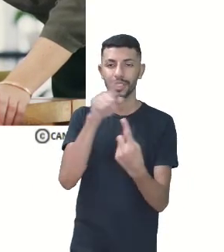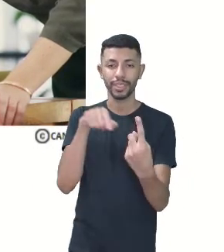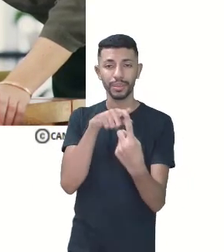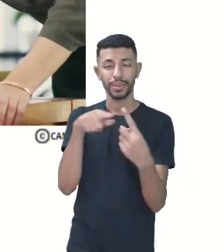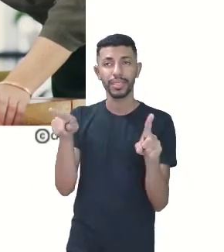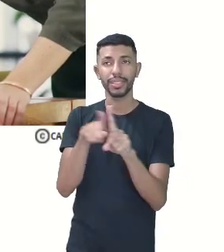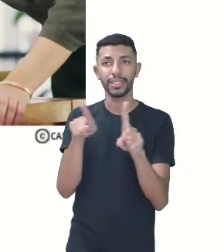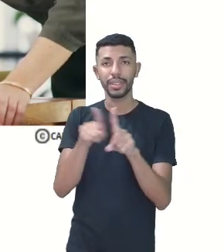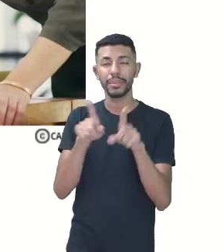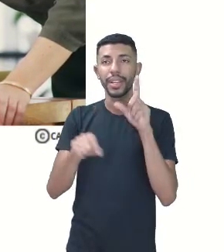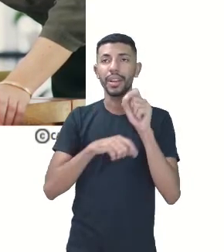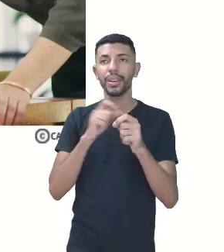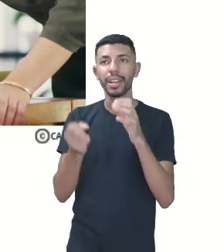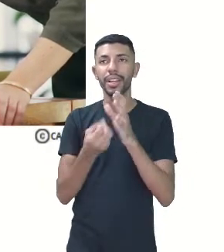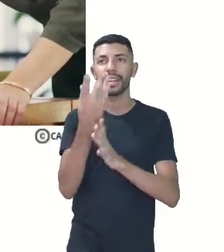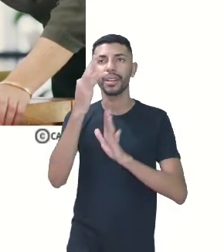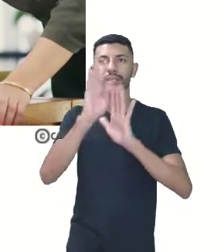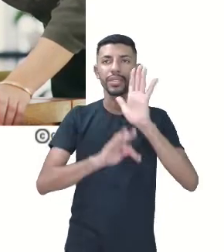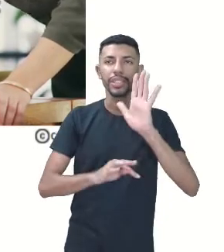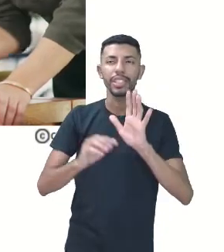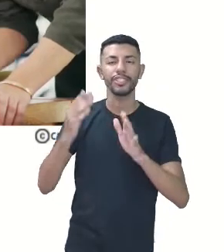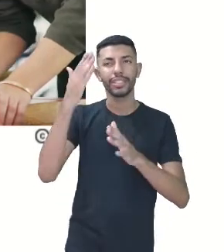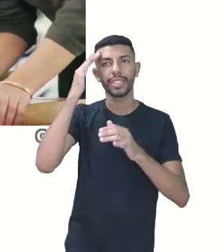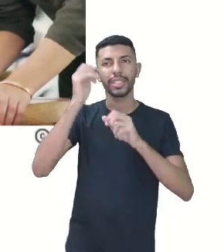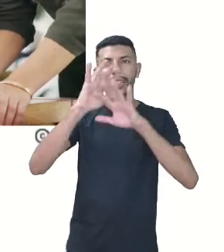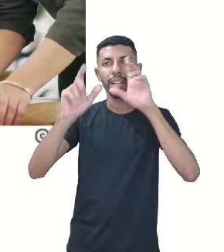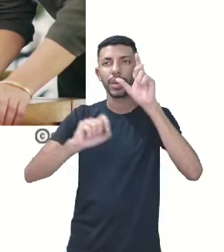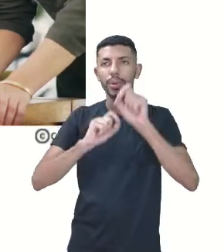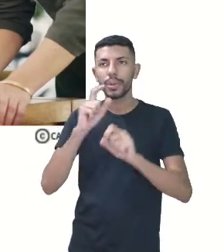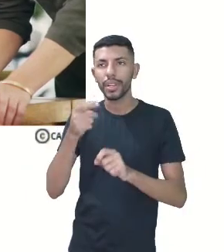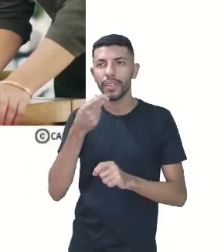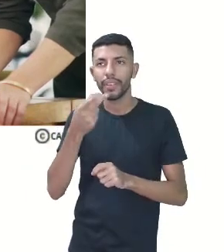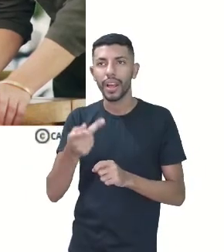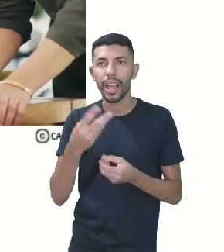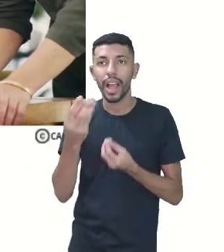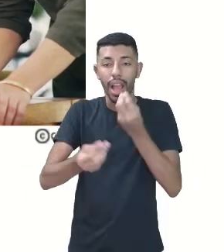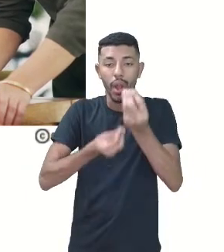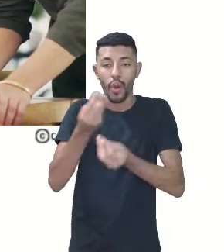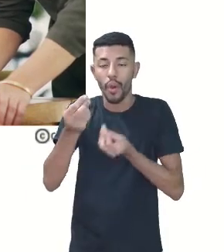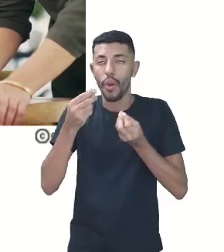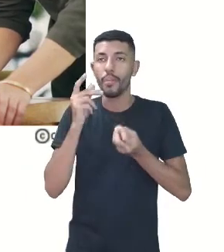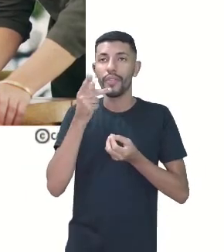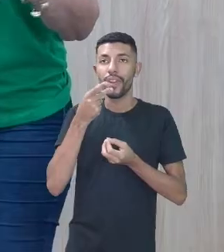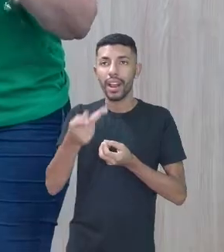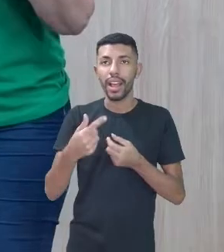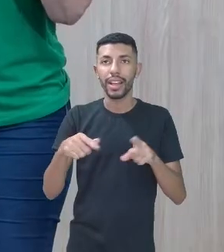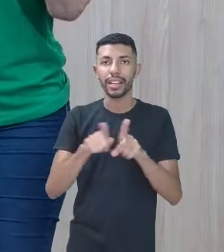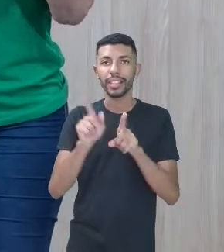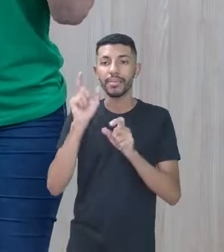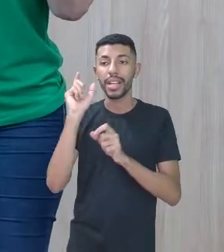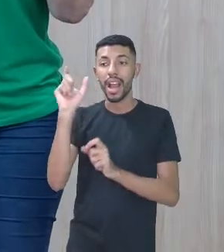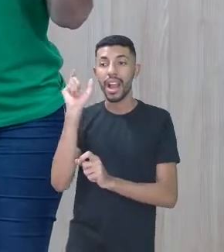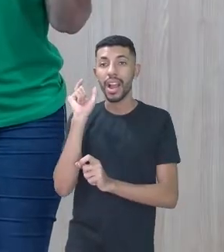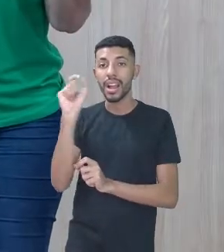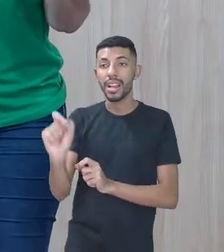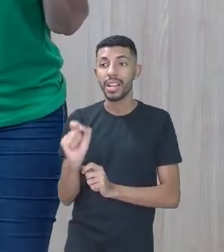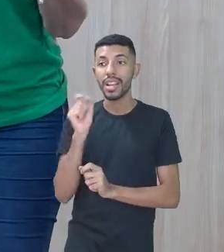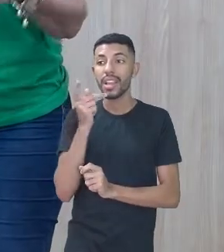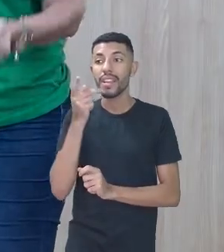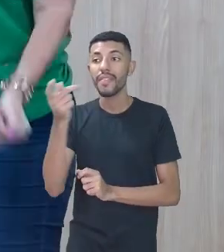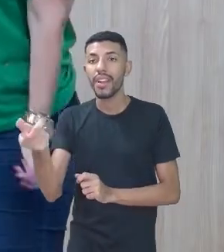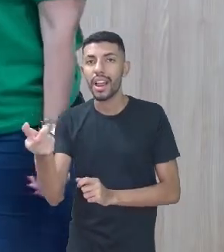Objetivos também. Produzir um texto considerando o que quer dizer, como dizer e a quem